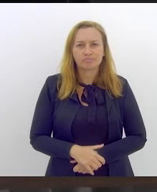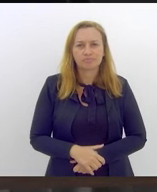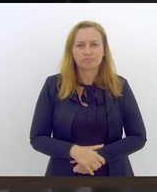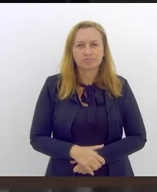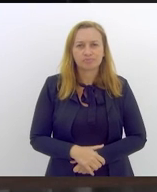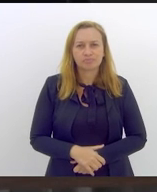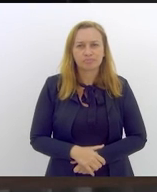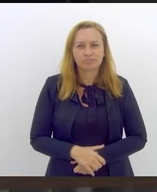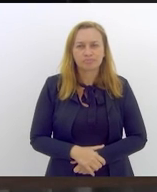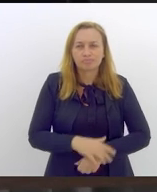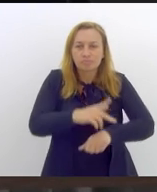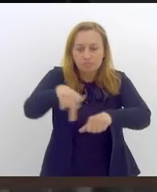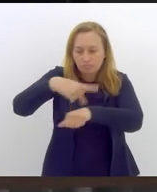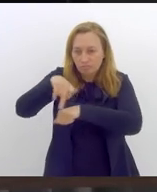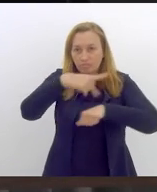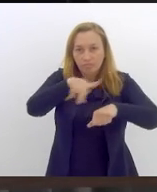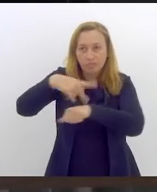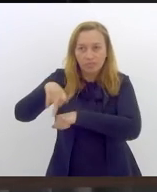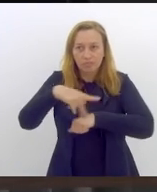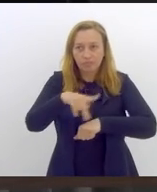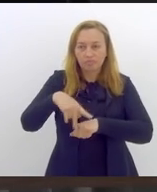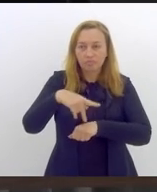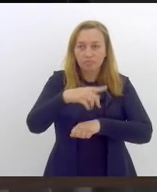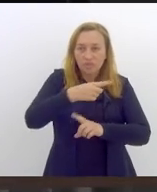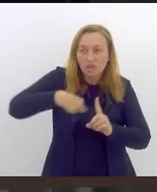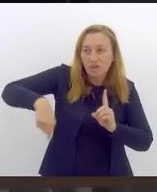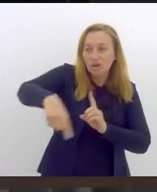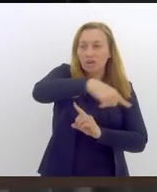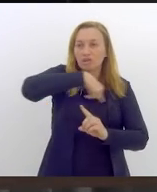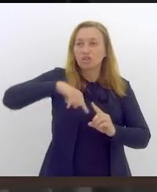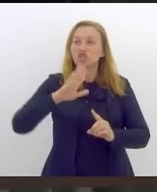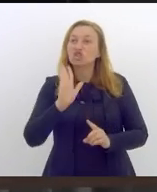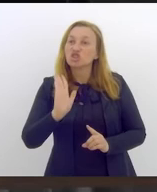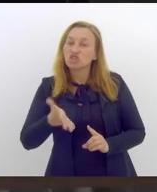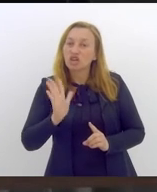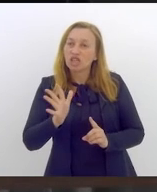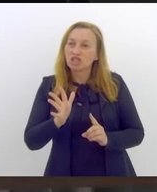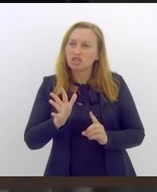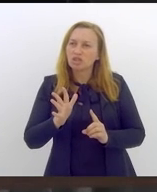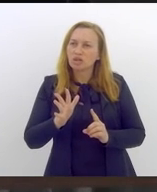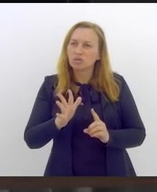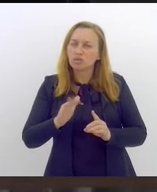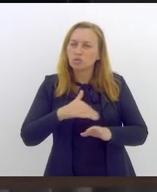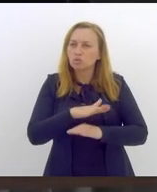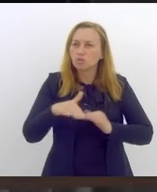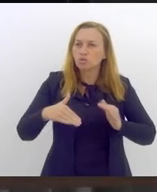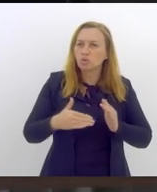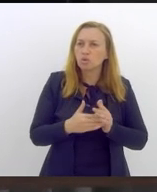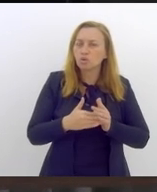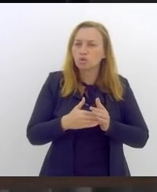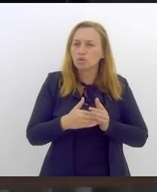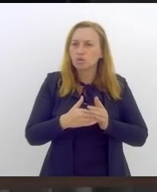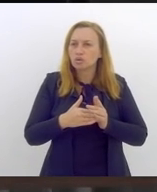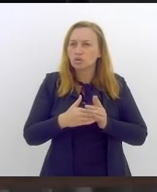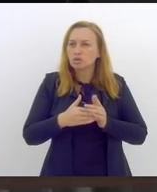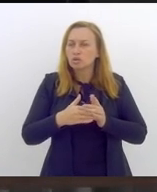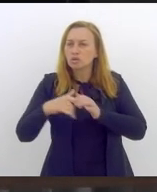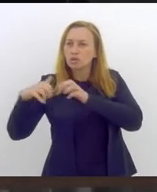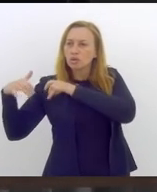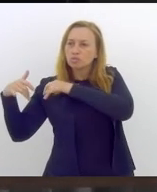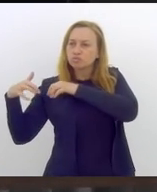os países em no nosso entorno já estão tomados dessas